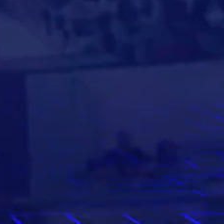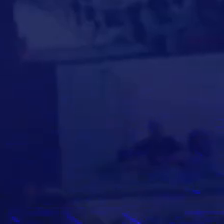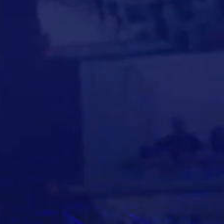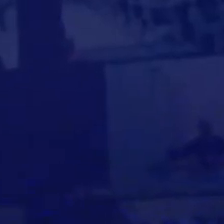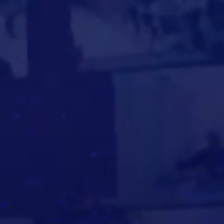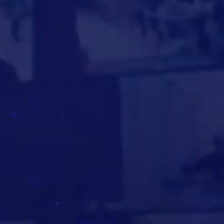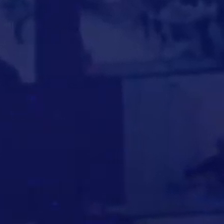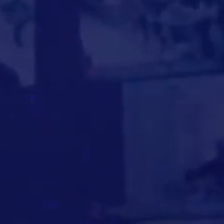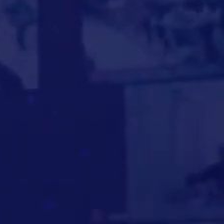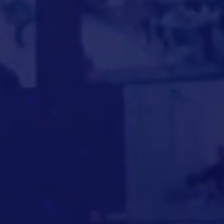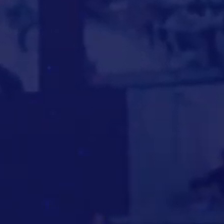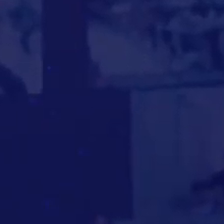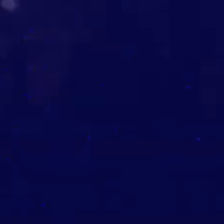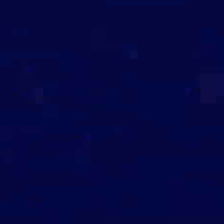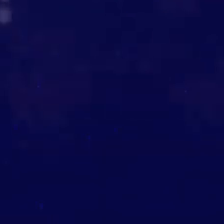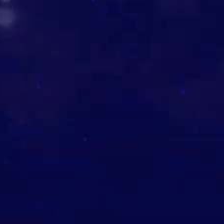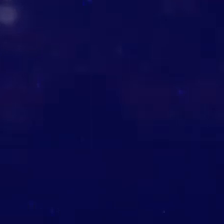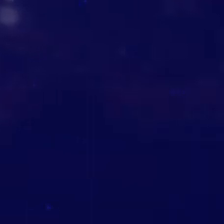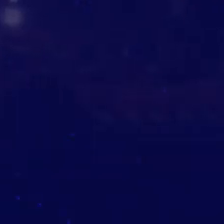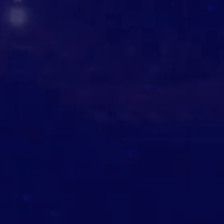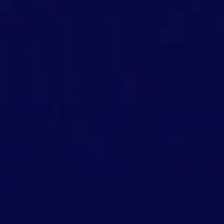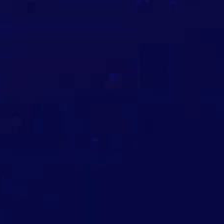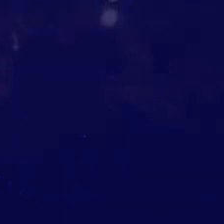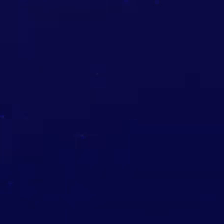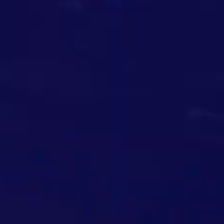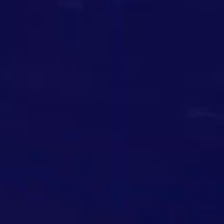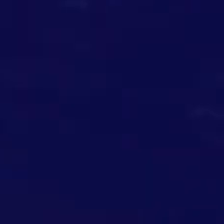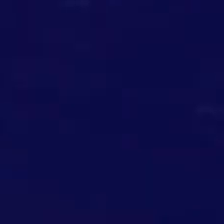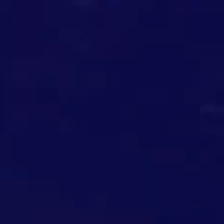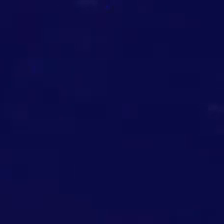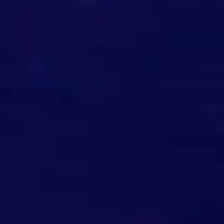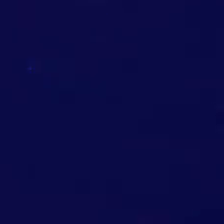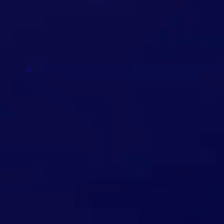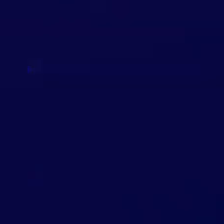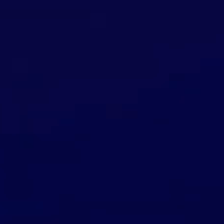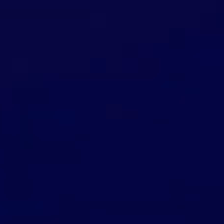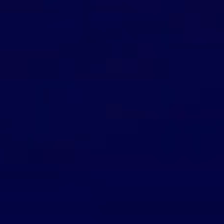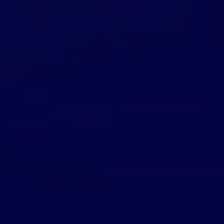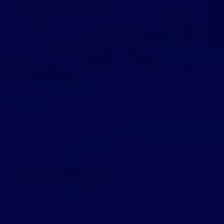Omademp Brasil, Congresso de Jovens da AD Perus.